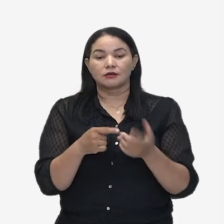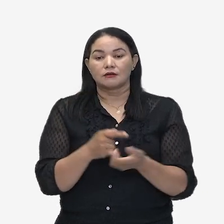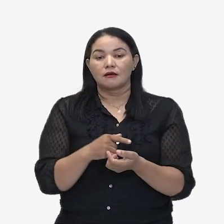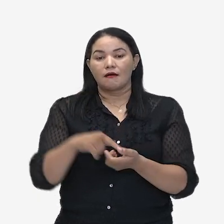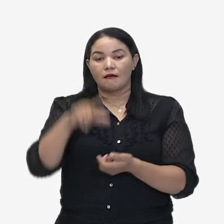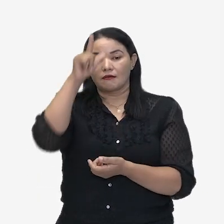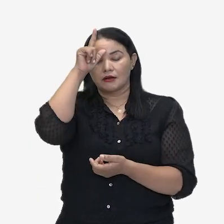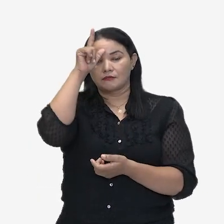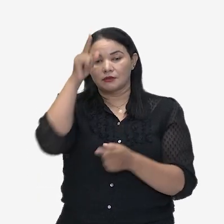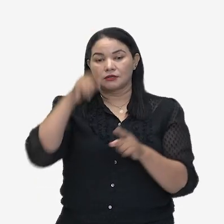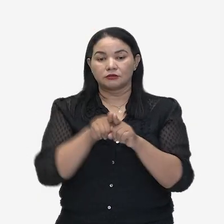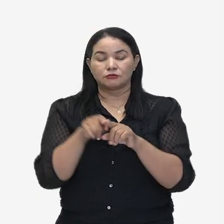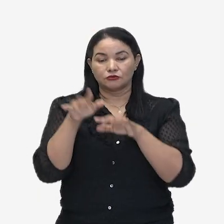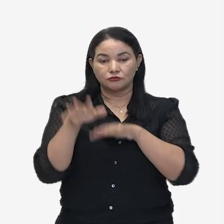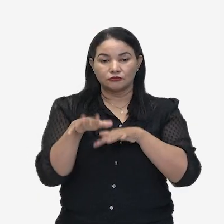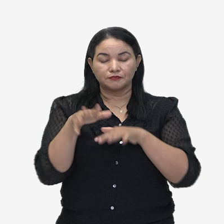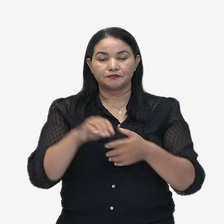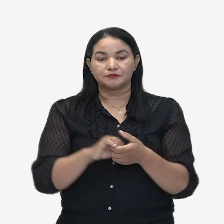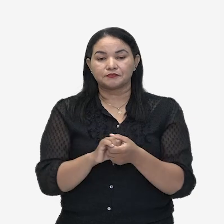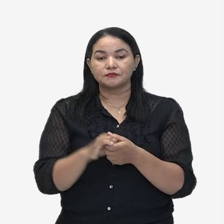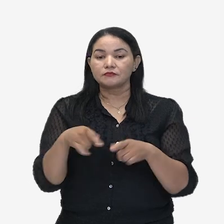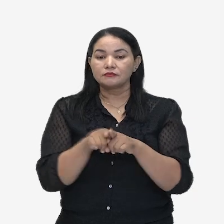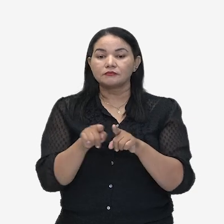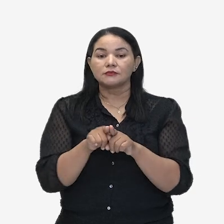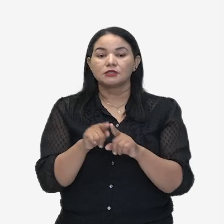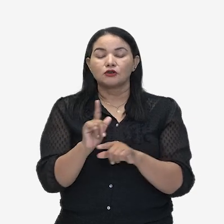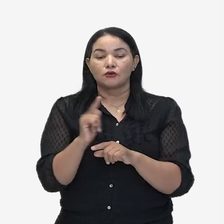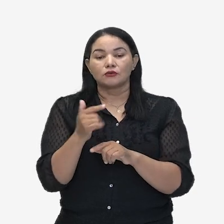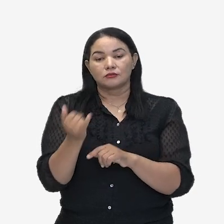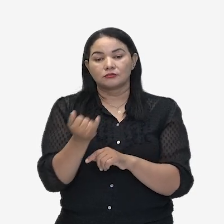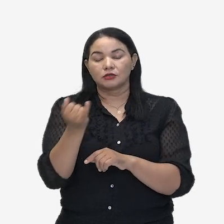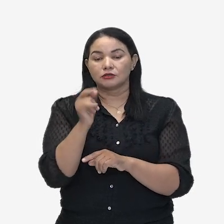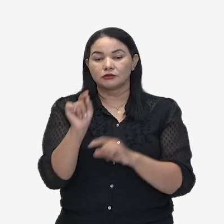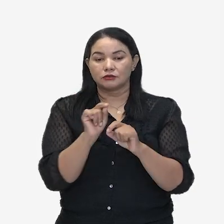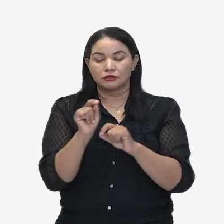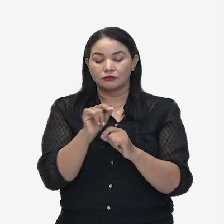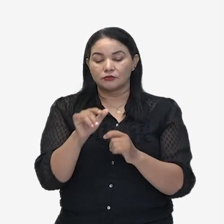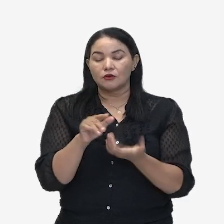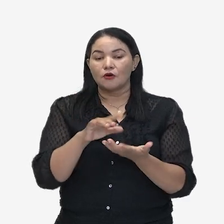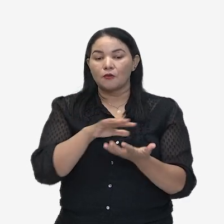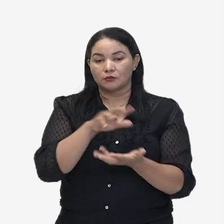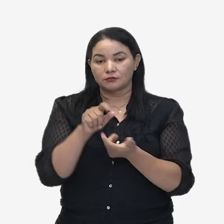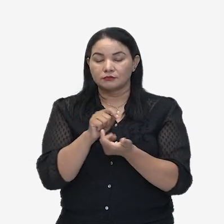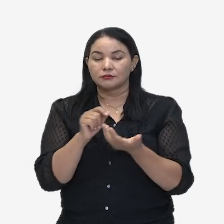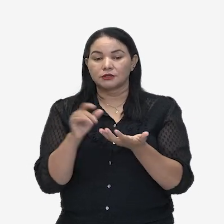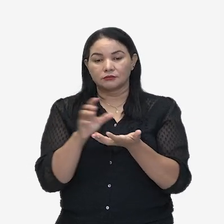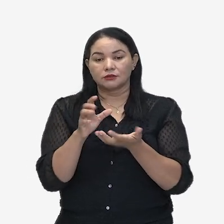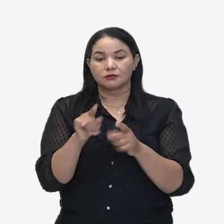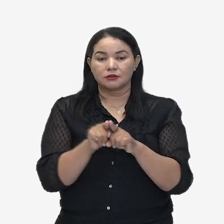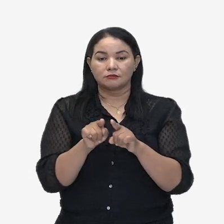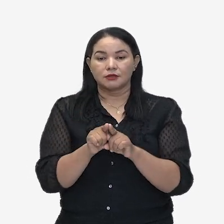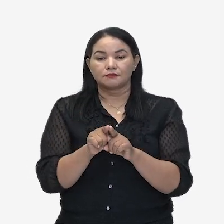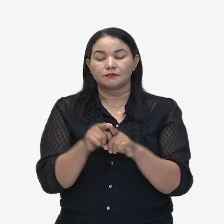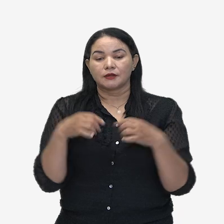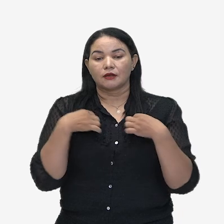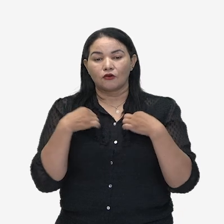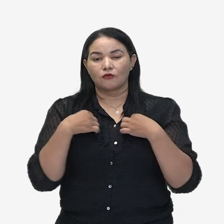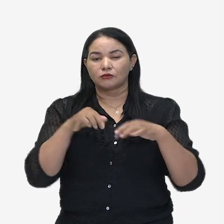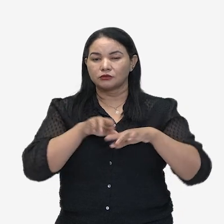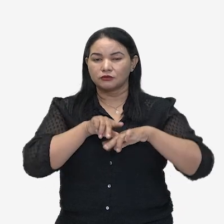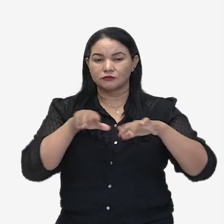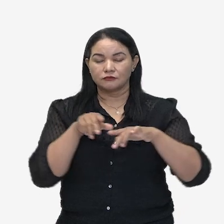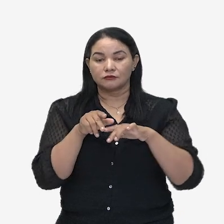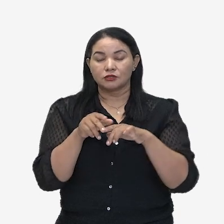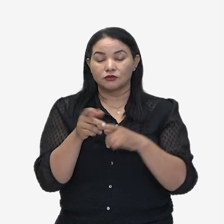como destinos de turismo de relevância continental e mundial. Na questão da moda, vão se movimentar grandes volumes